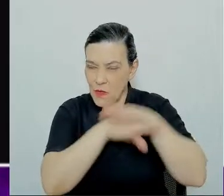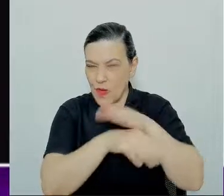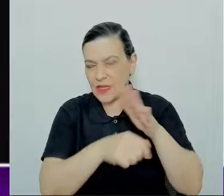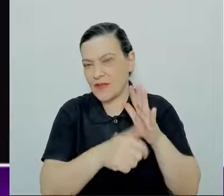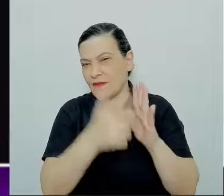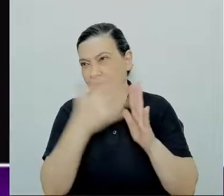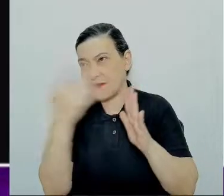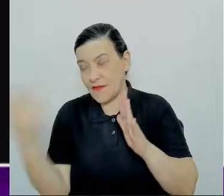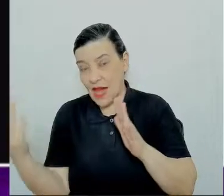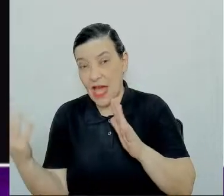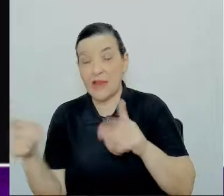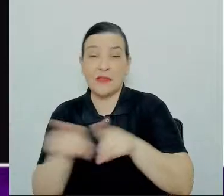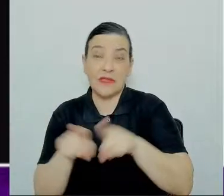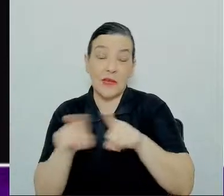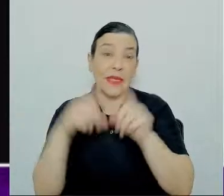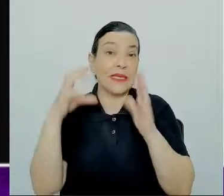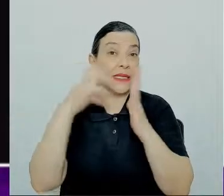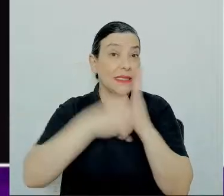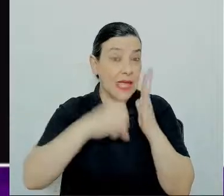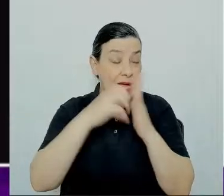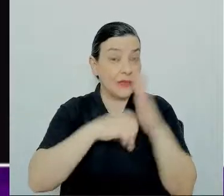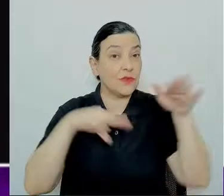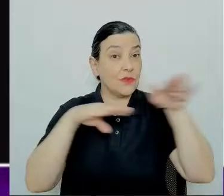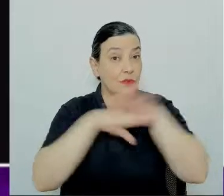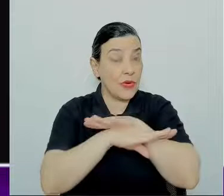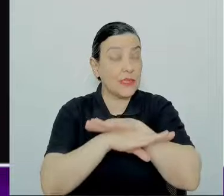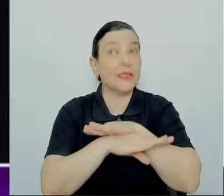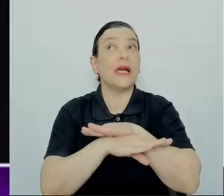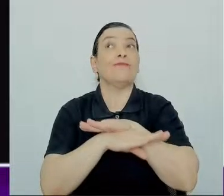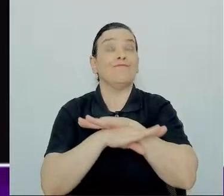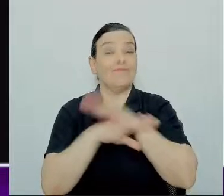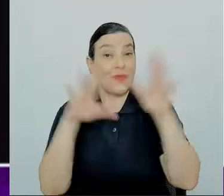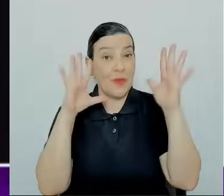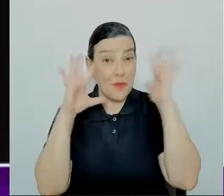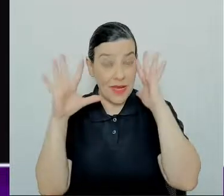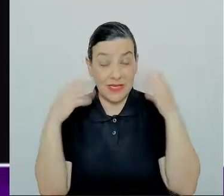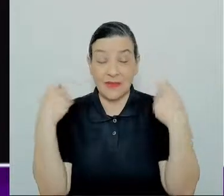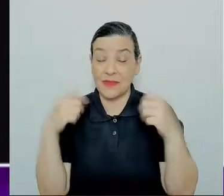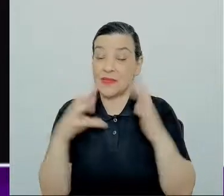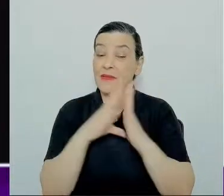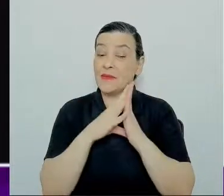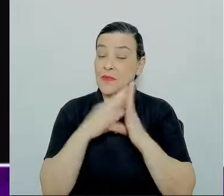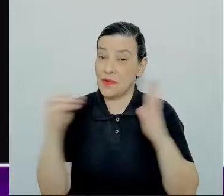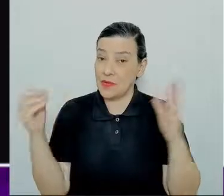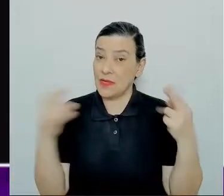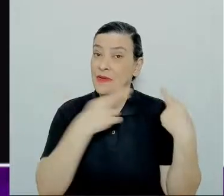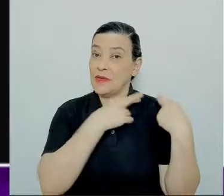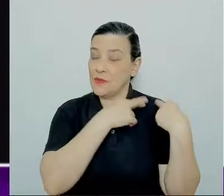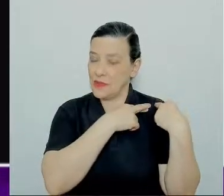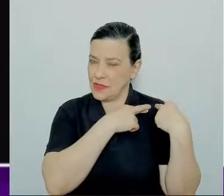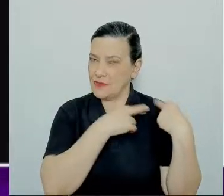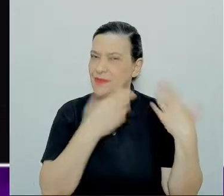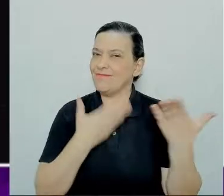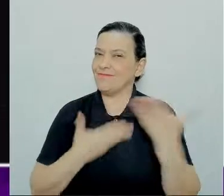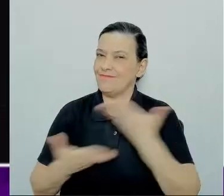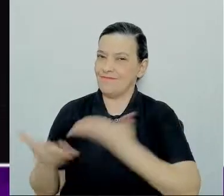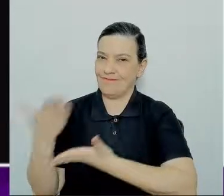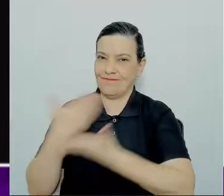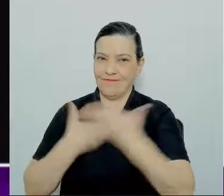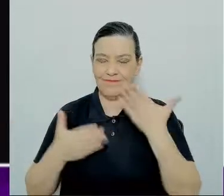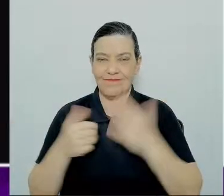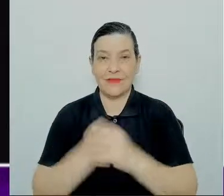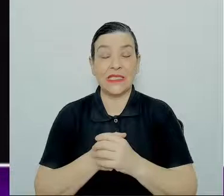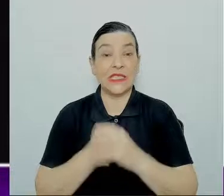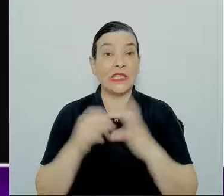né? Então, pensando nisso, nós devemos olhar para o modelo de responsabilidade com bastante carinho. Nem todas as coisas,